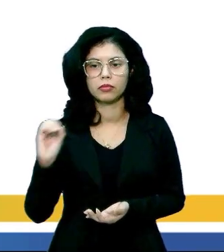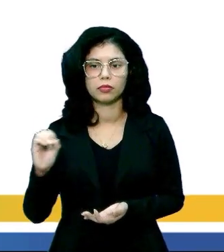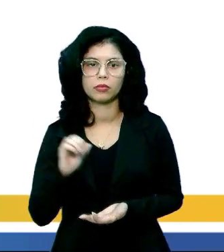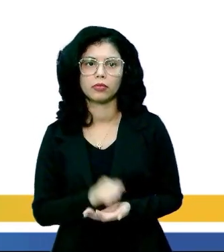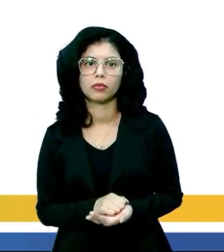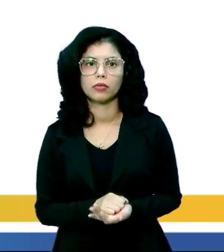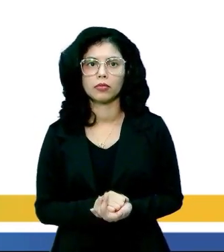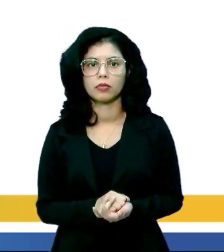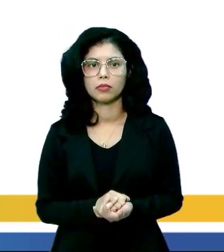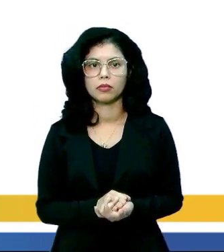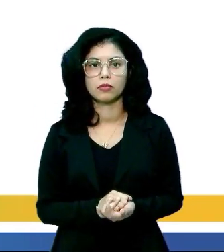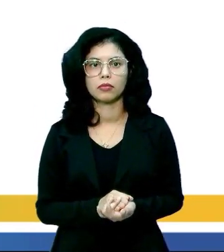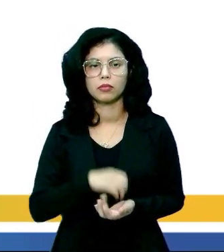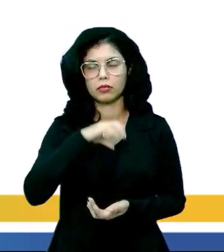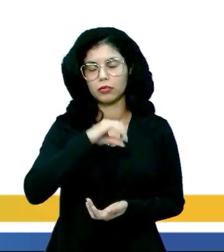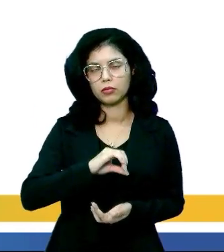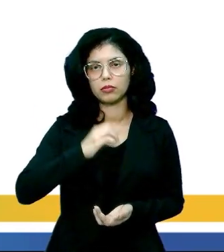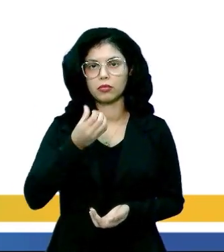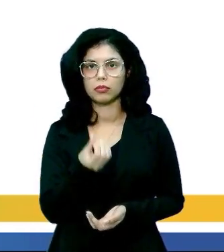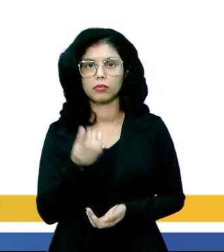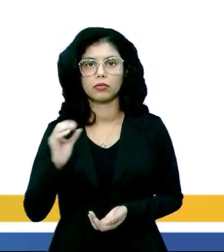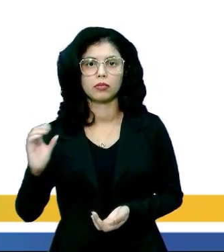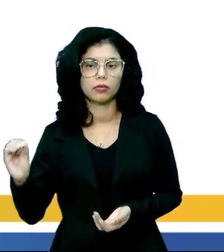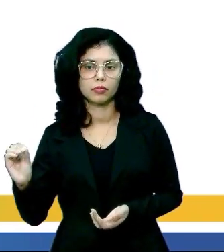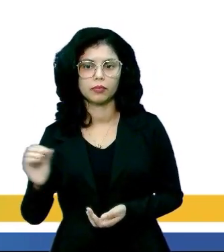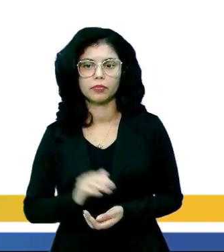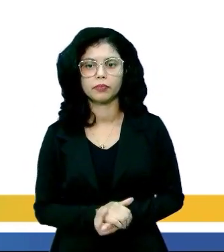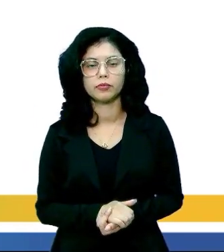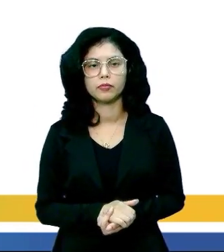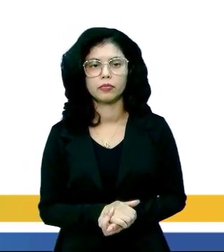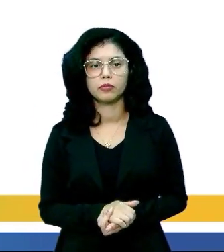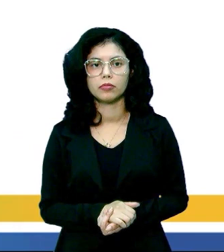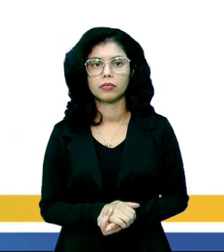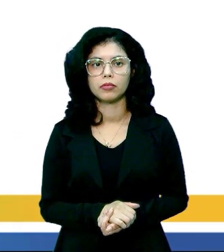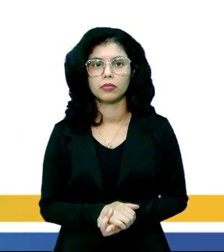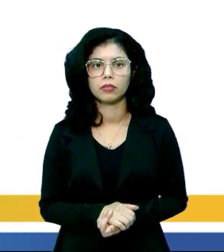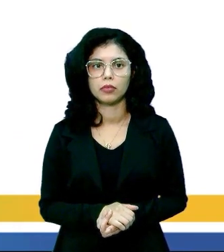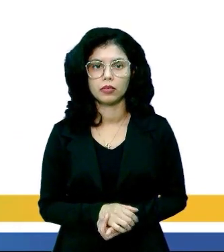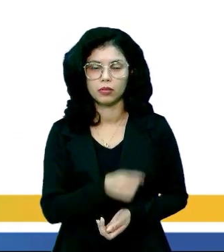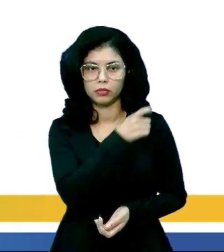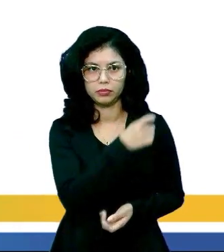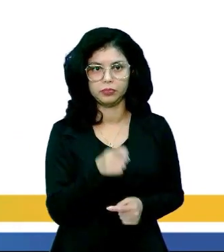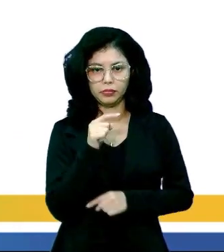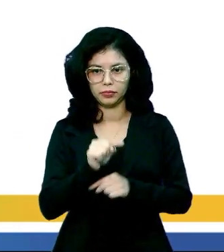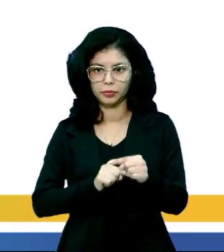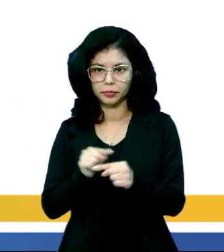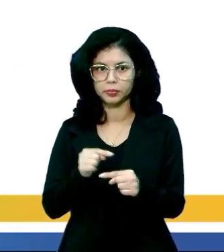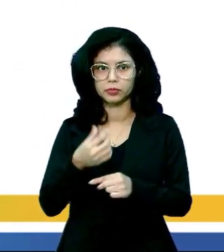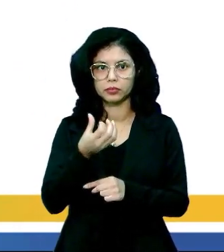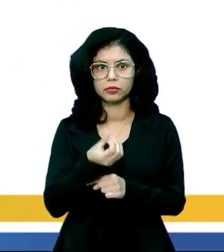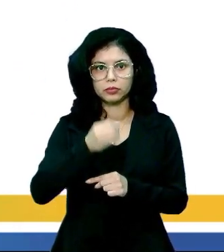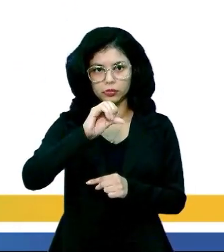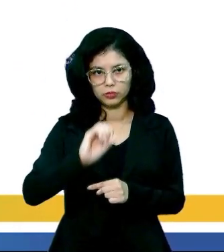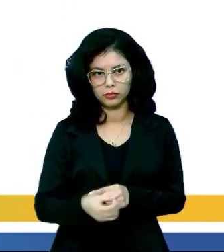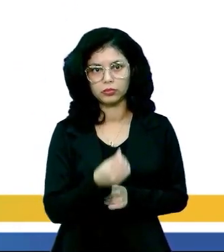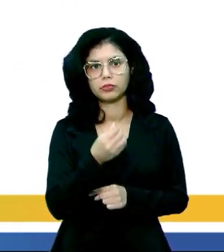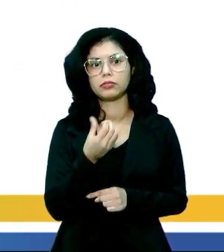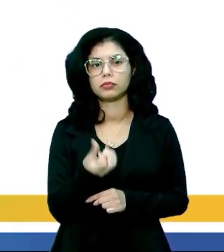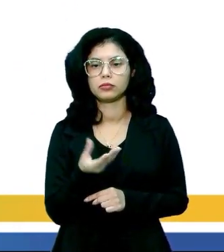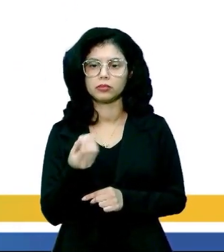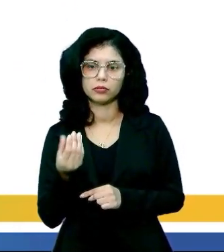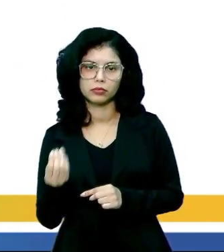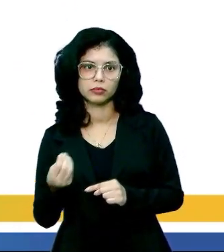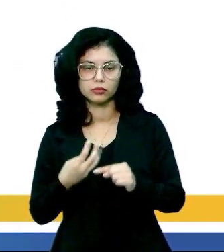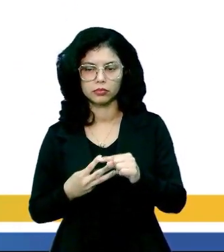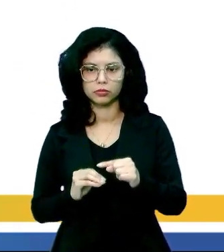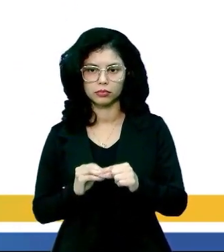zeros, nós vamos ter 9.600. Isolamos o x e dividimos.